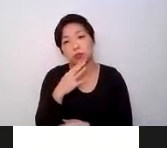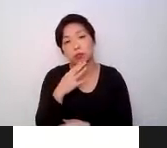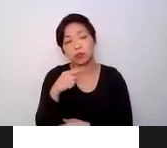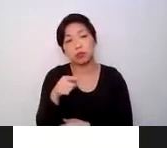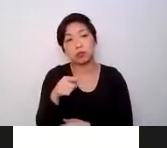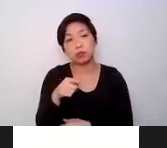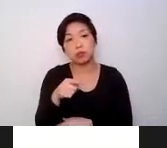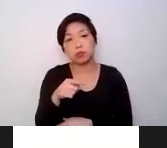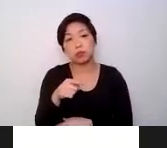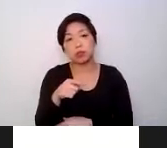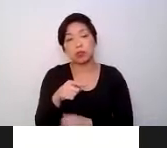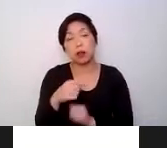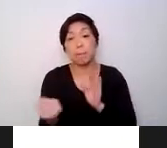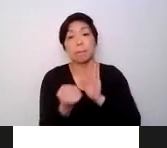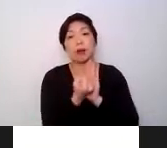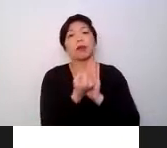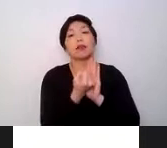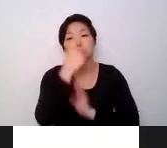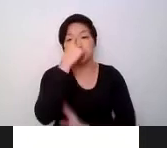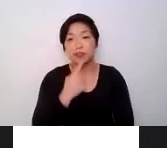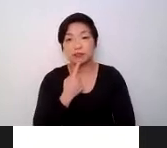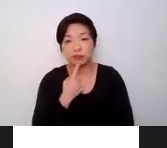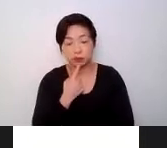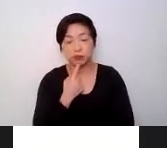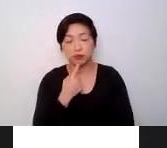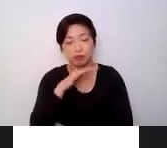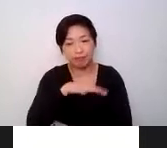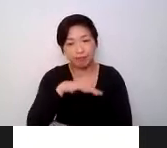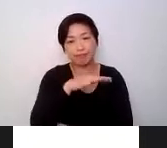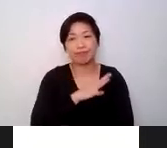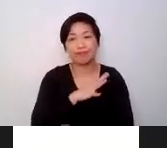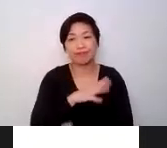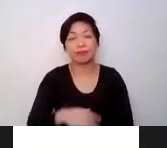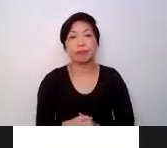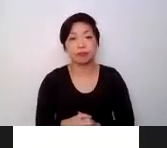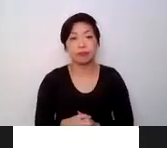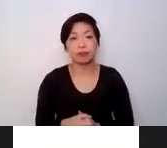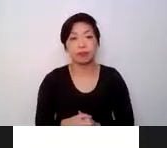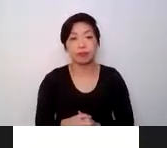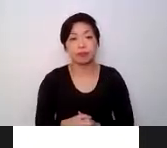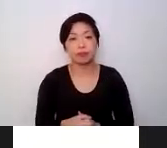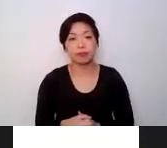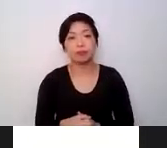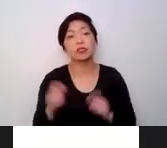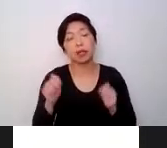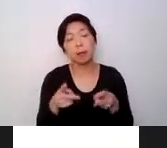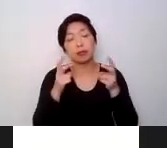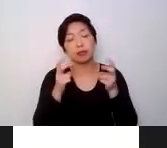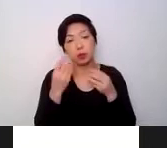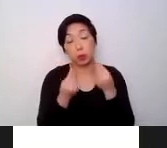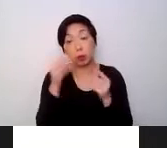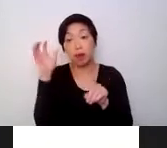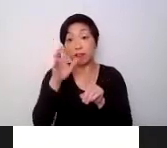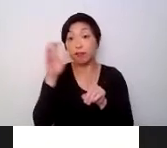imagem na cidade, a gente se coloca aí o quanto ele interferiu nesse edifício.